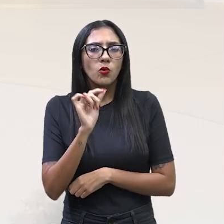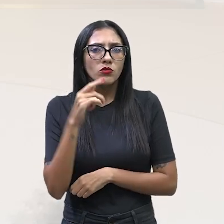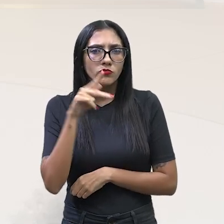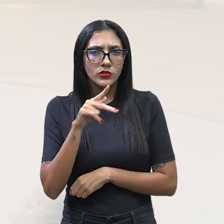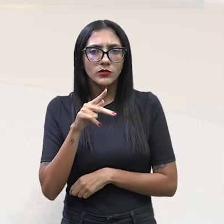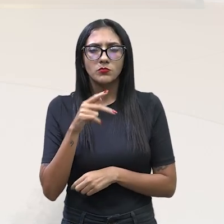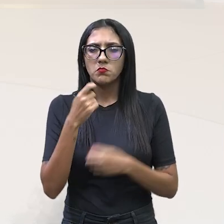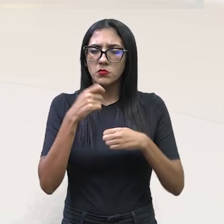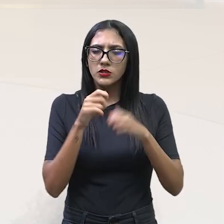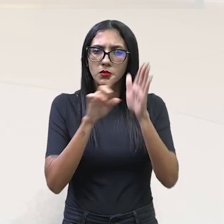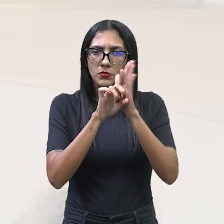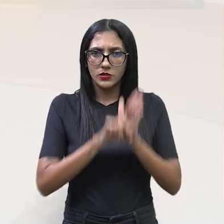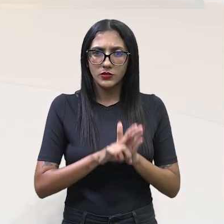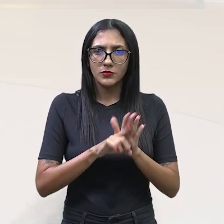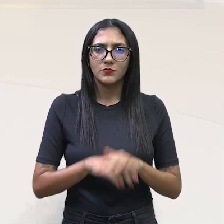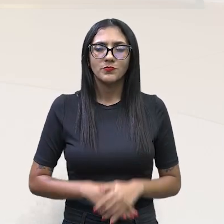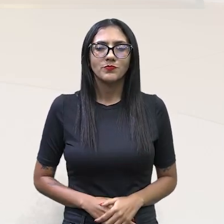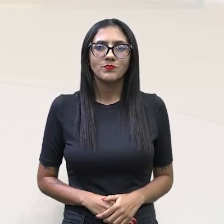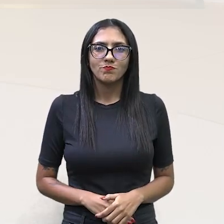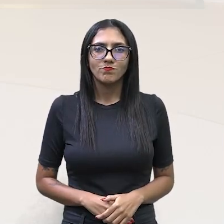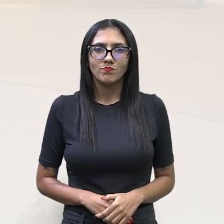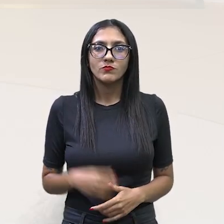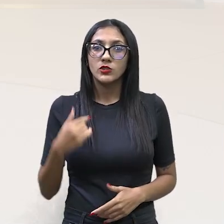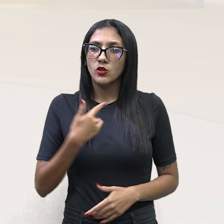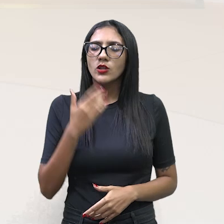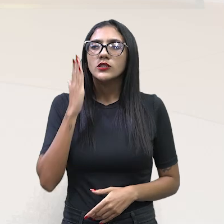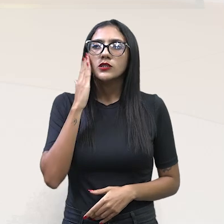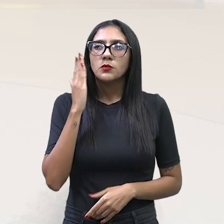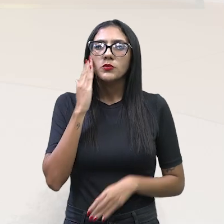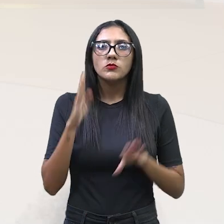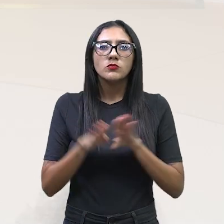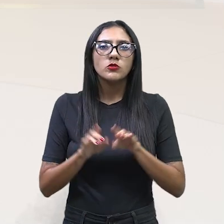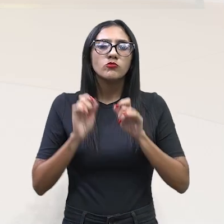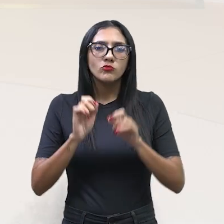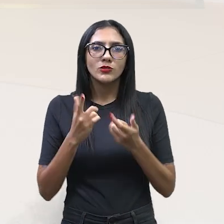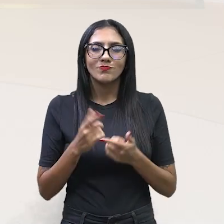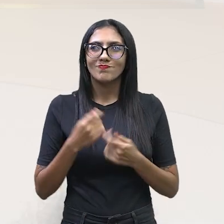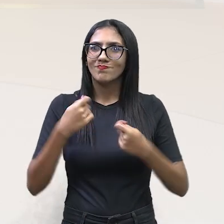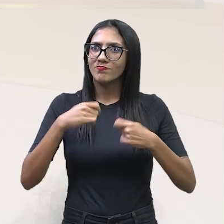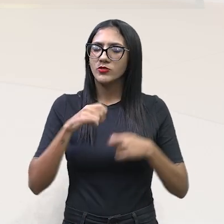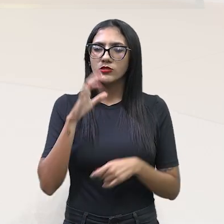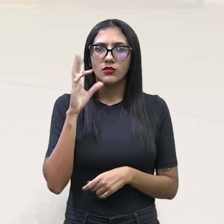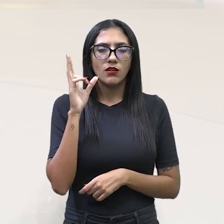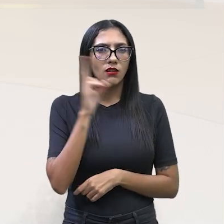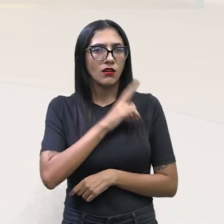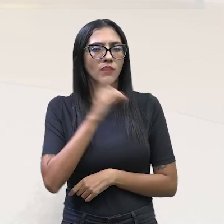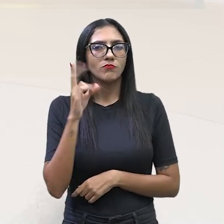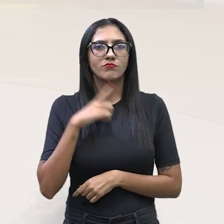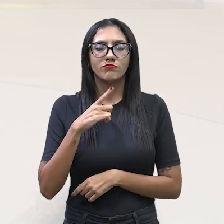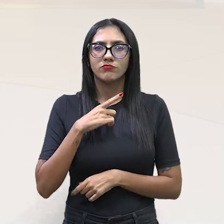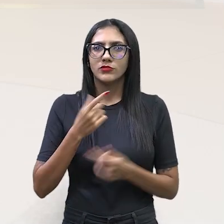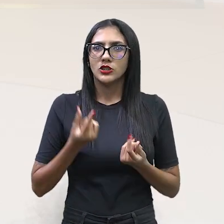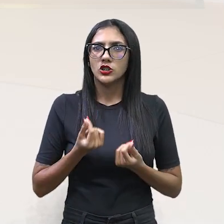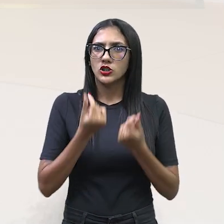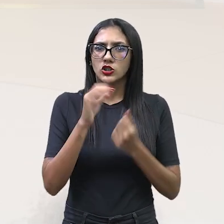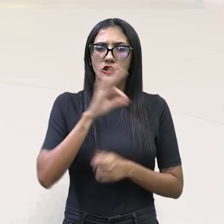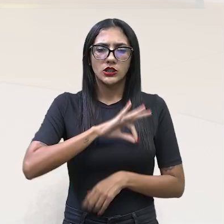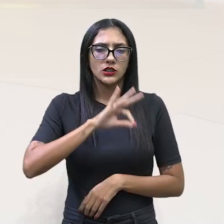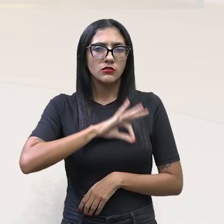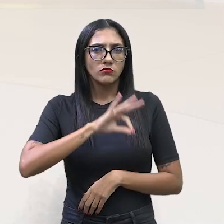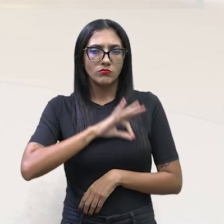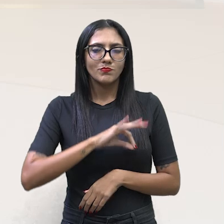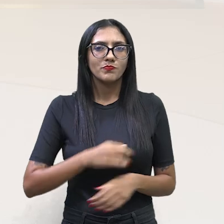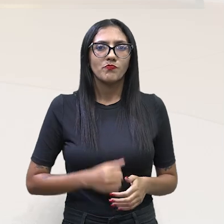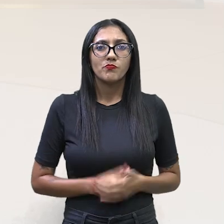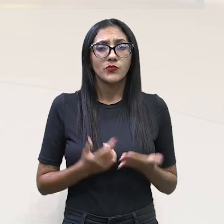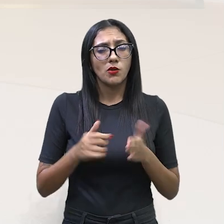fazer. Nós sabemos também do imediatismo em ter uma renda, não é? Você precisa trabalhar, você precisa gerar uma renda, então a